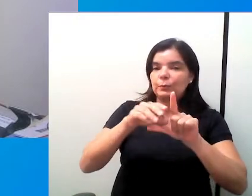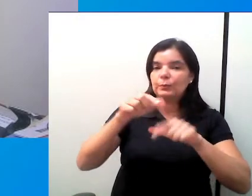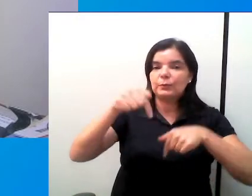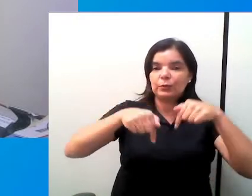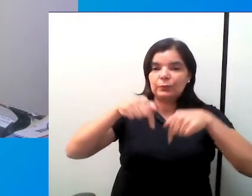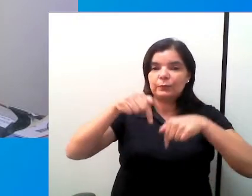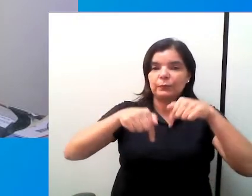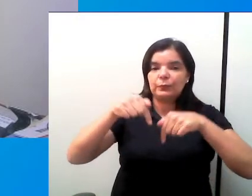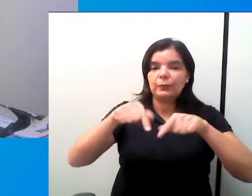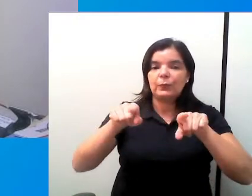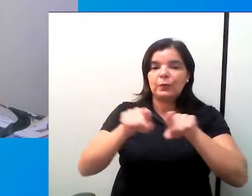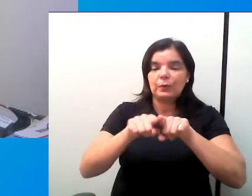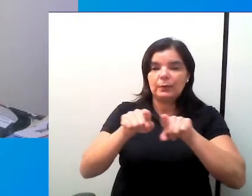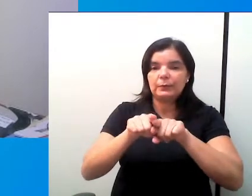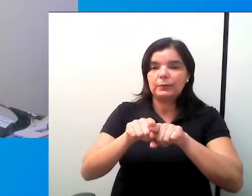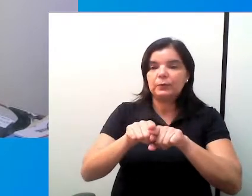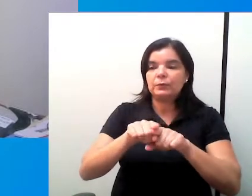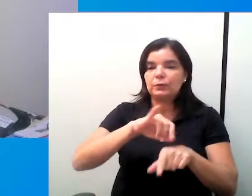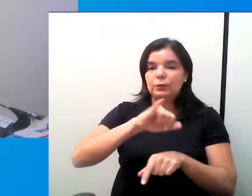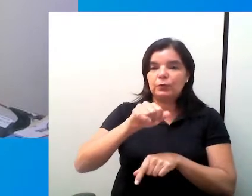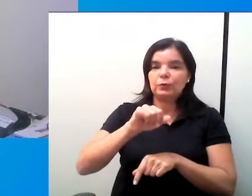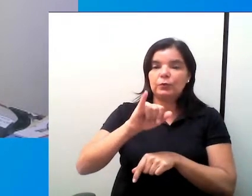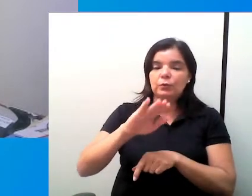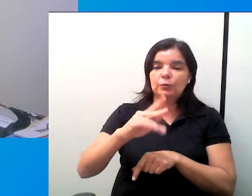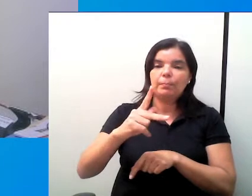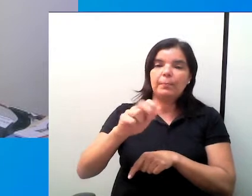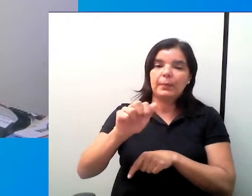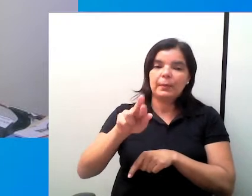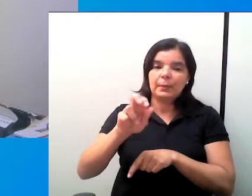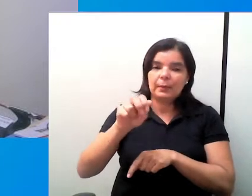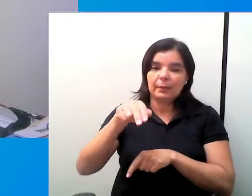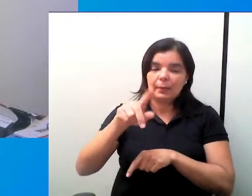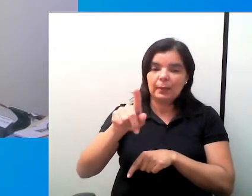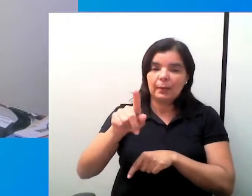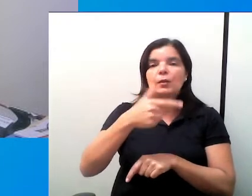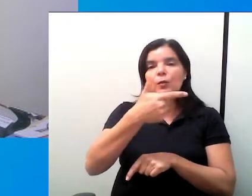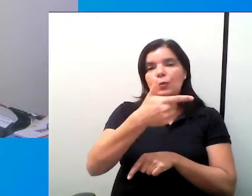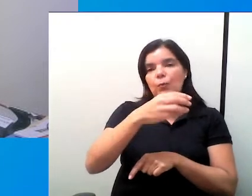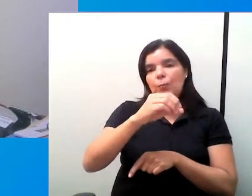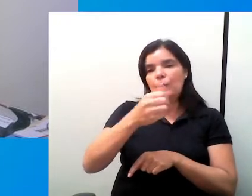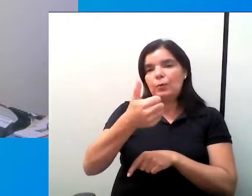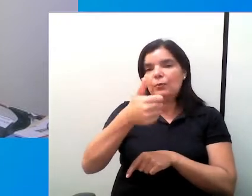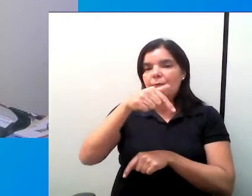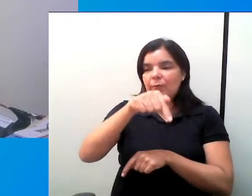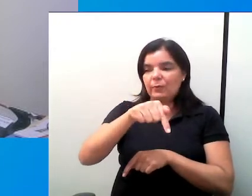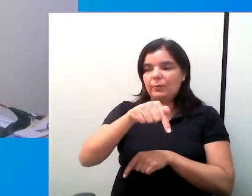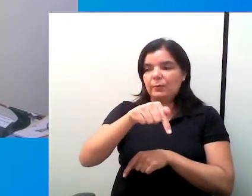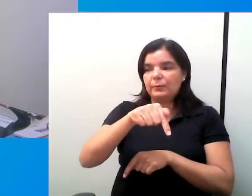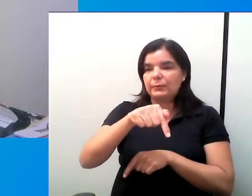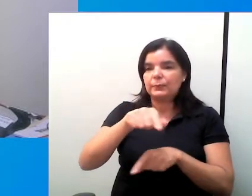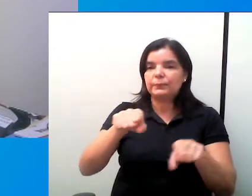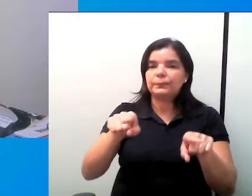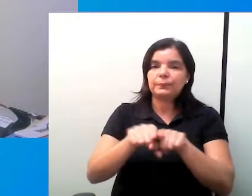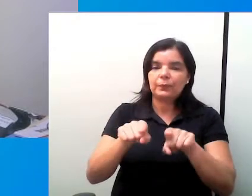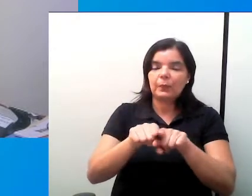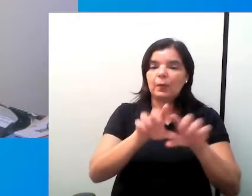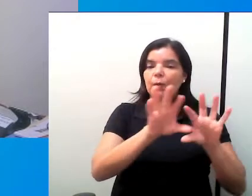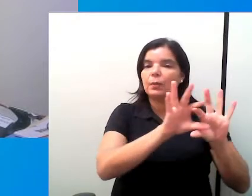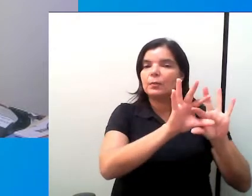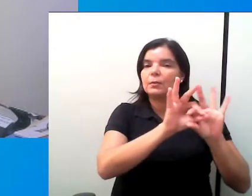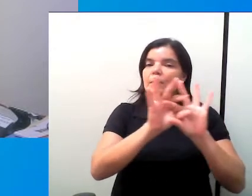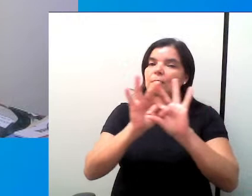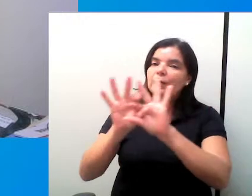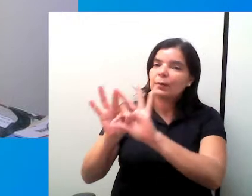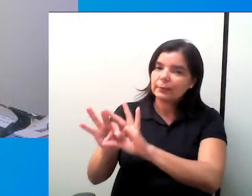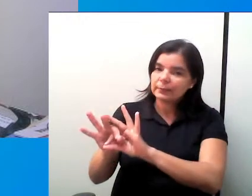aqui em Ji-Paraná, ainda no ano de 2017. Para uma pequena contextualização,